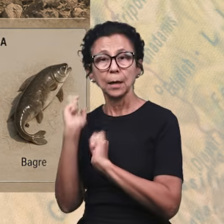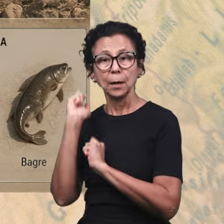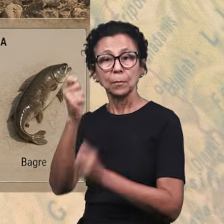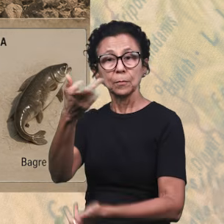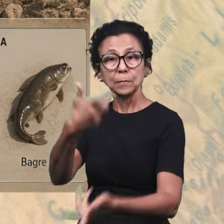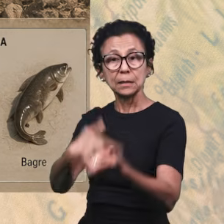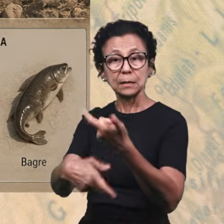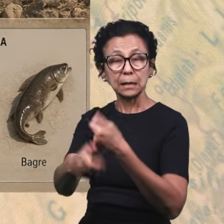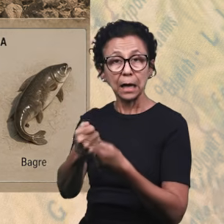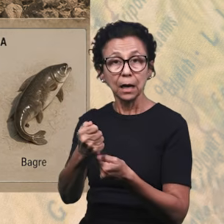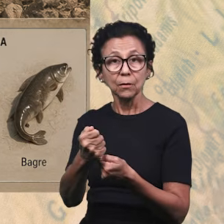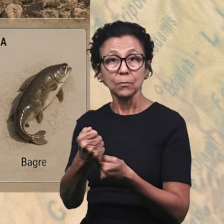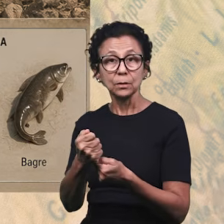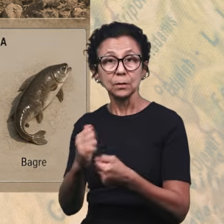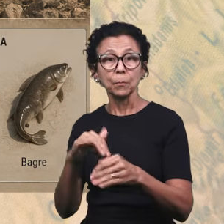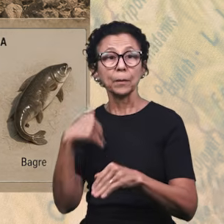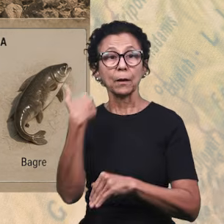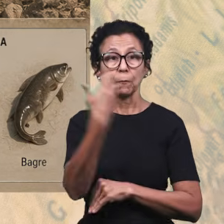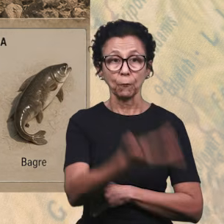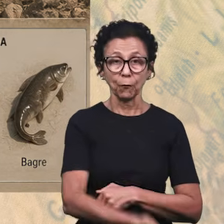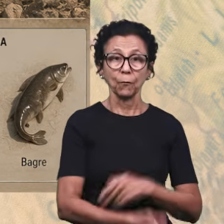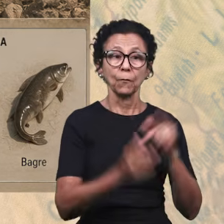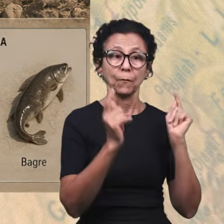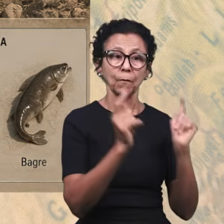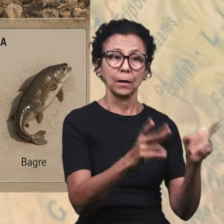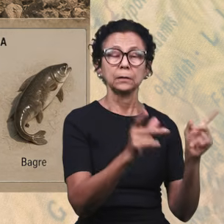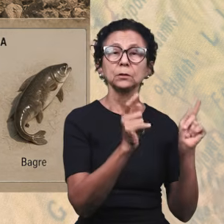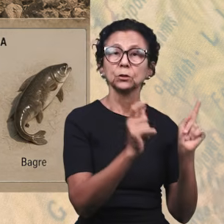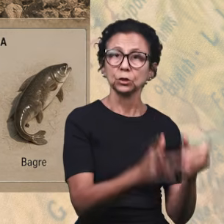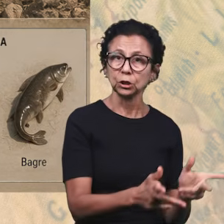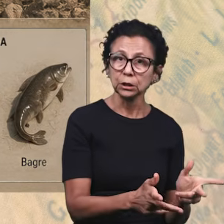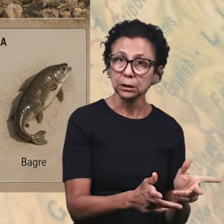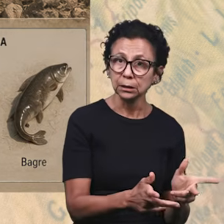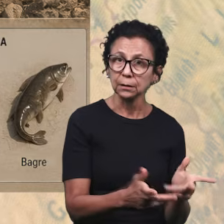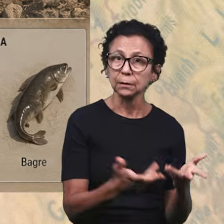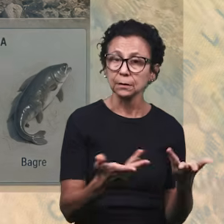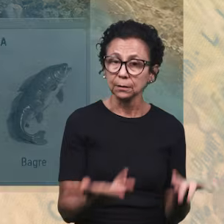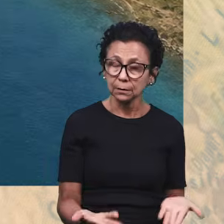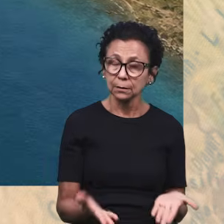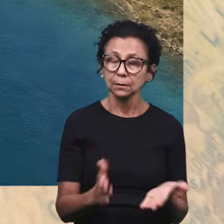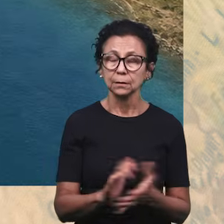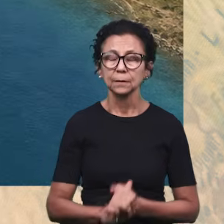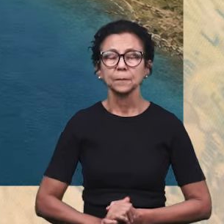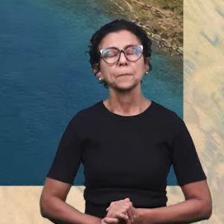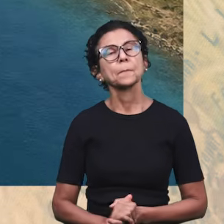eram também exportados, principalmente porque como havia mares cortando